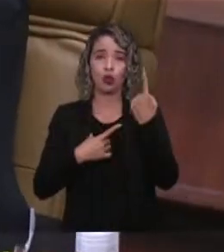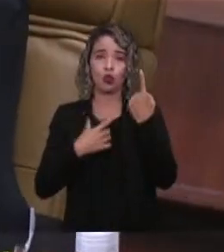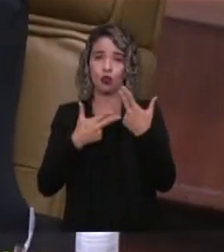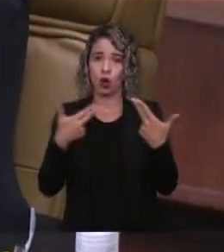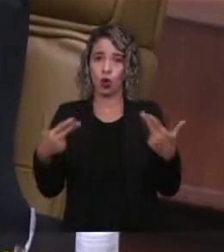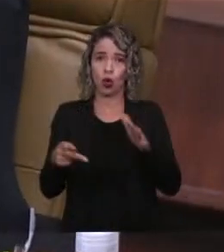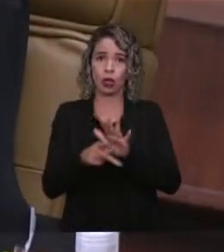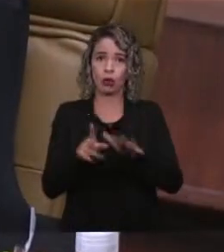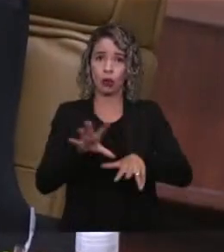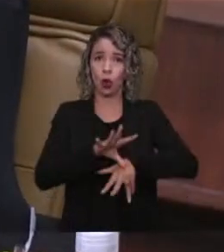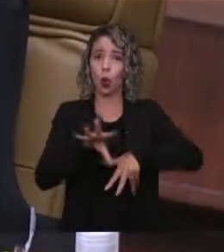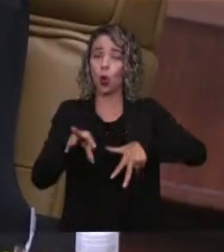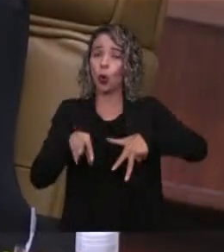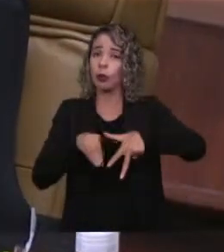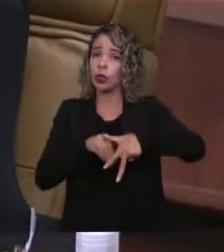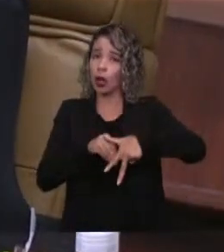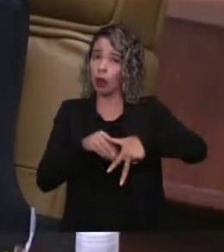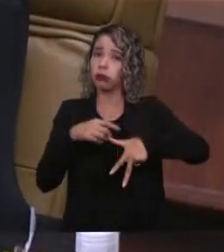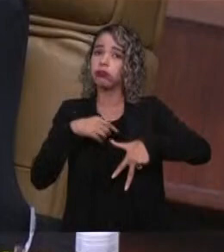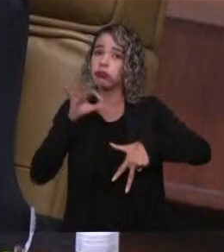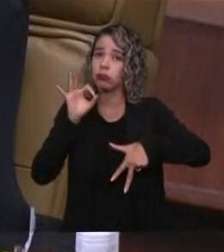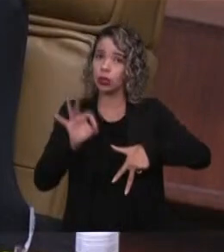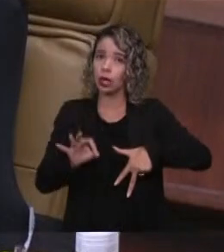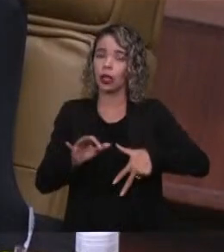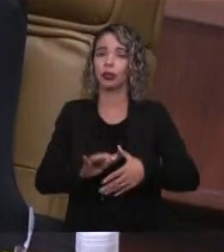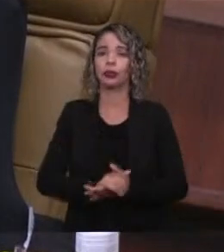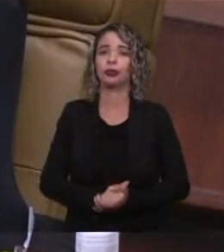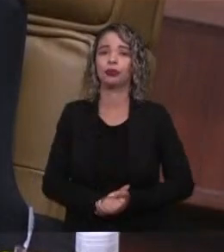corrupção, se bem